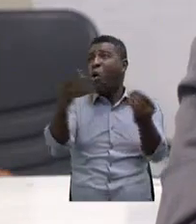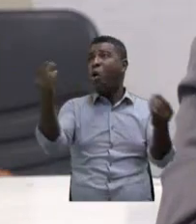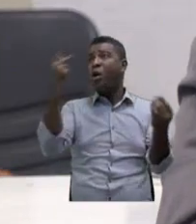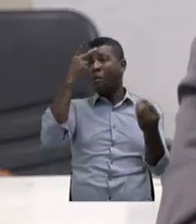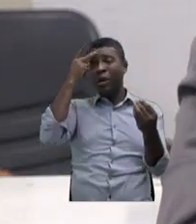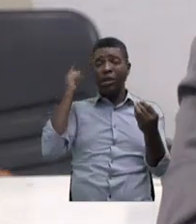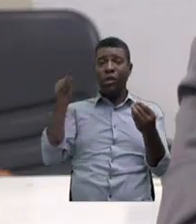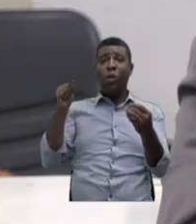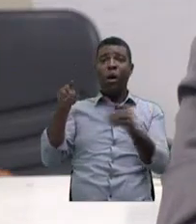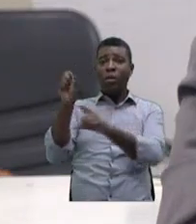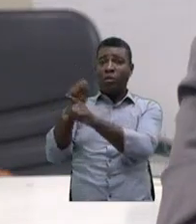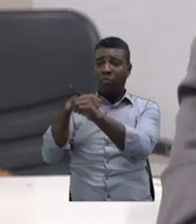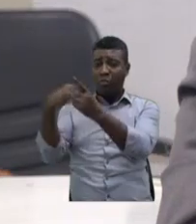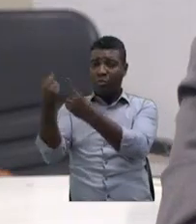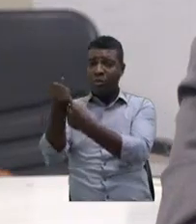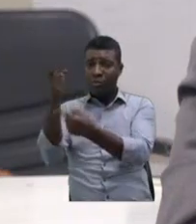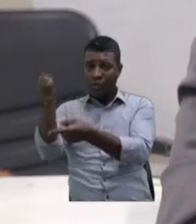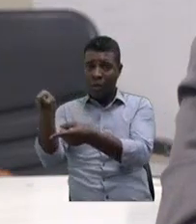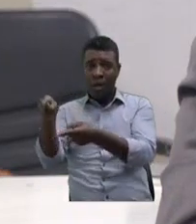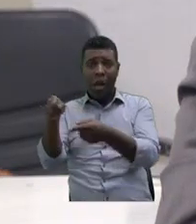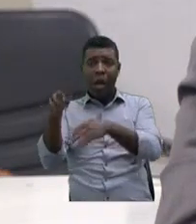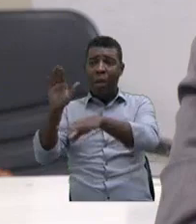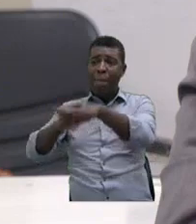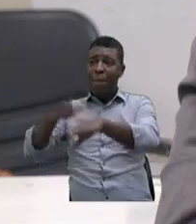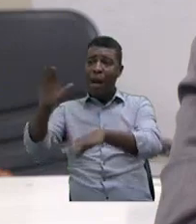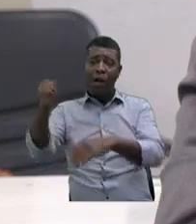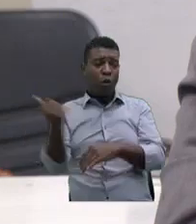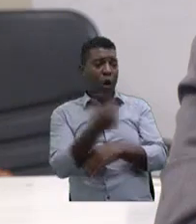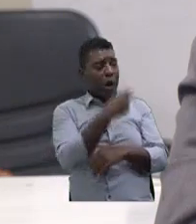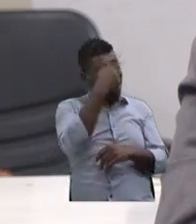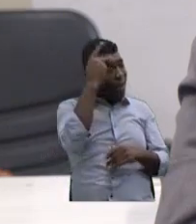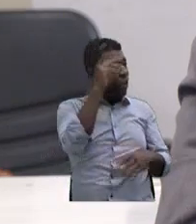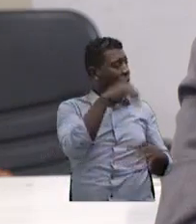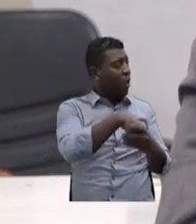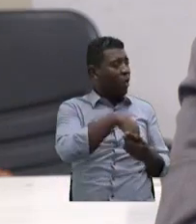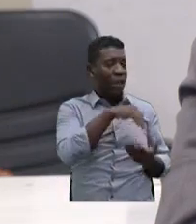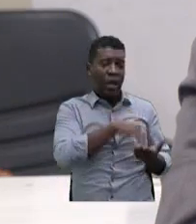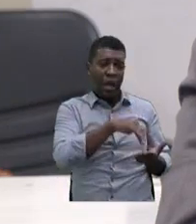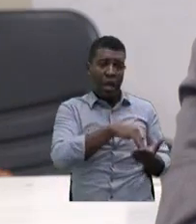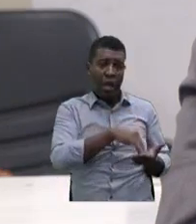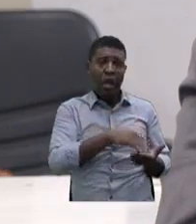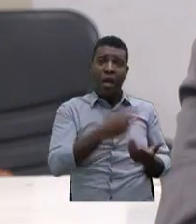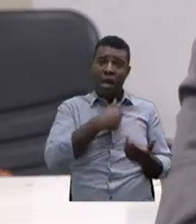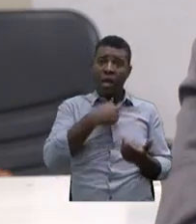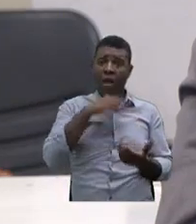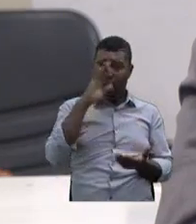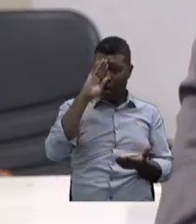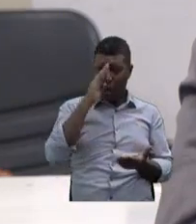que pessoas da secretaria. Então, assim, e eu acredito que vai caminhar